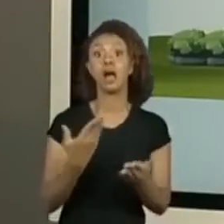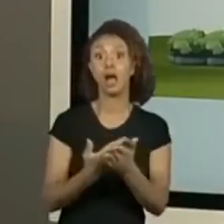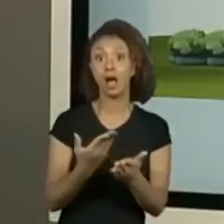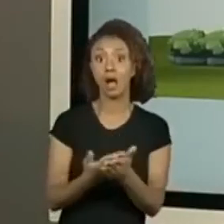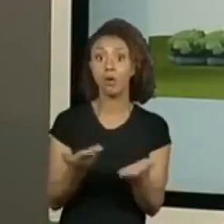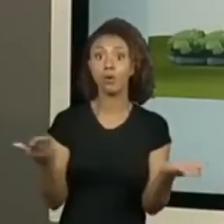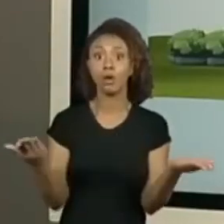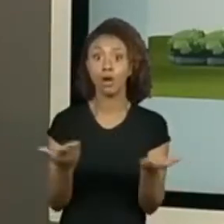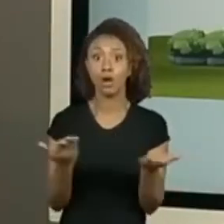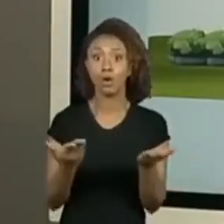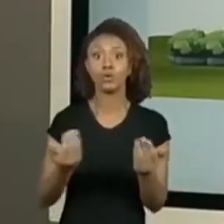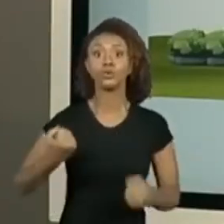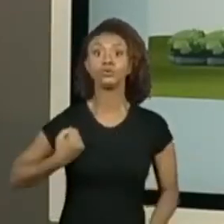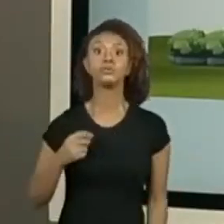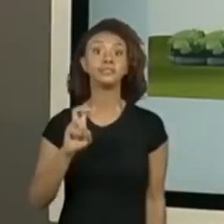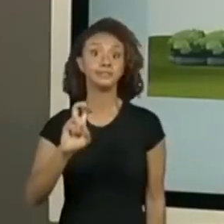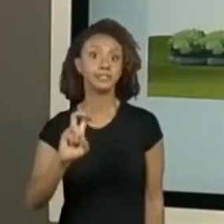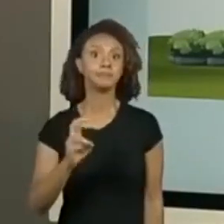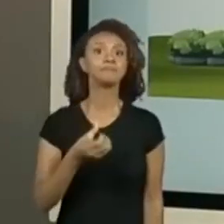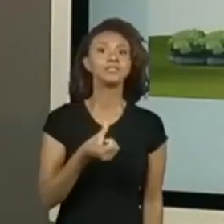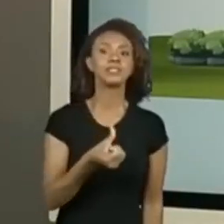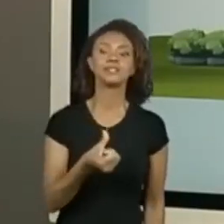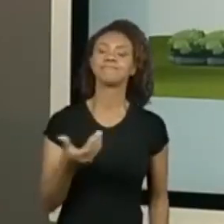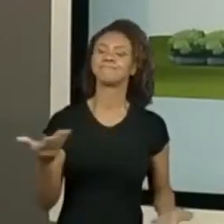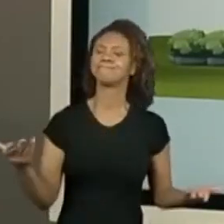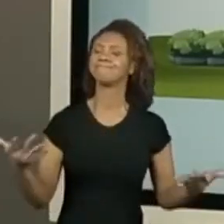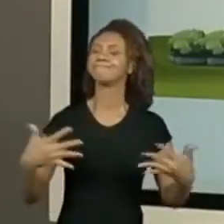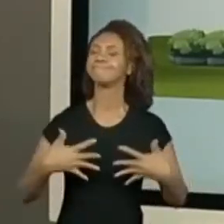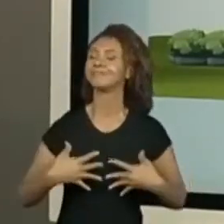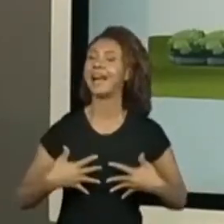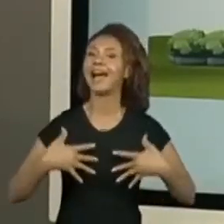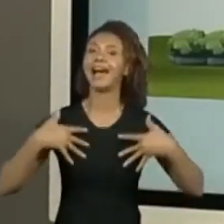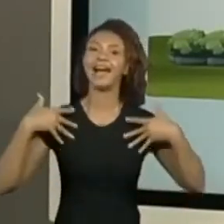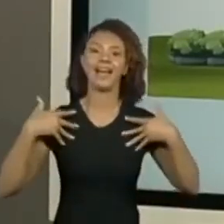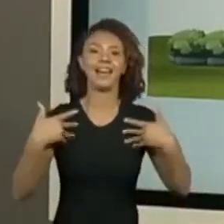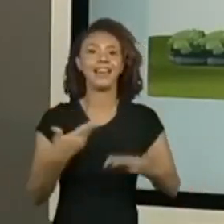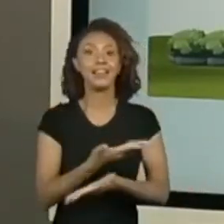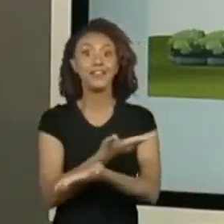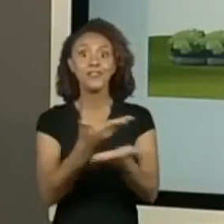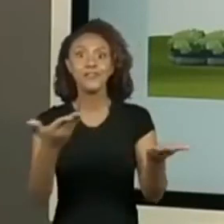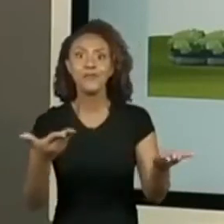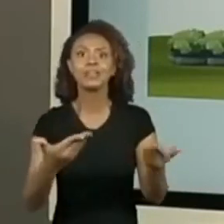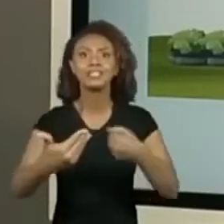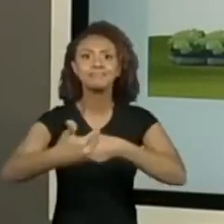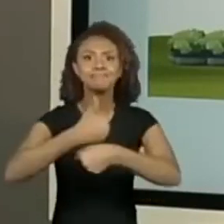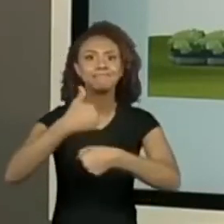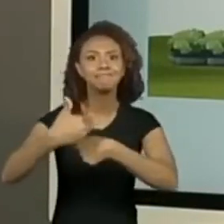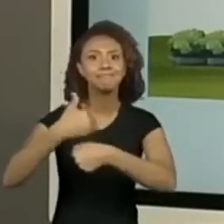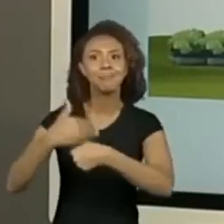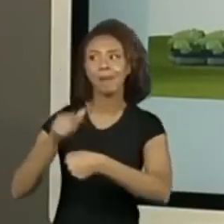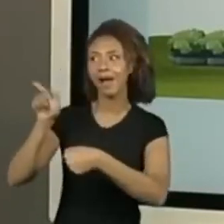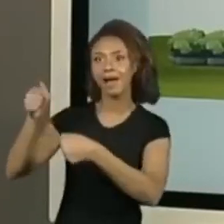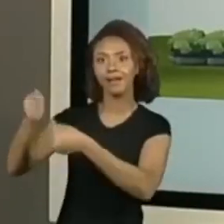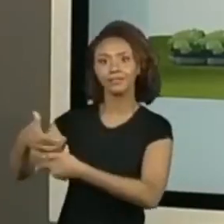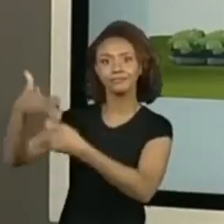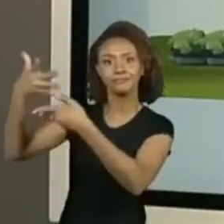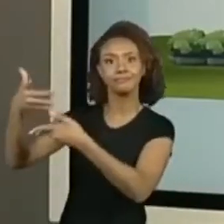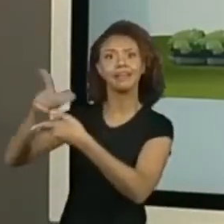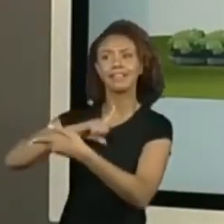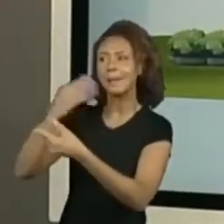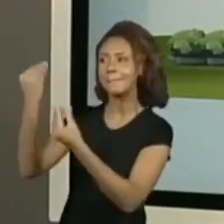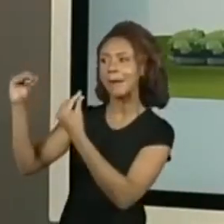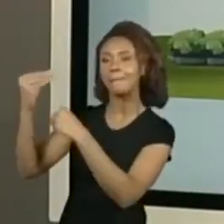6. Gente, que alegria ver a participação de vocês que estão aí pelo chat, mas principalmente por vocês